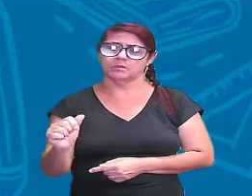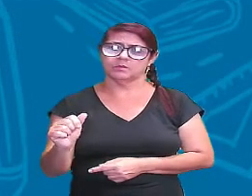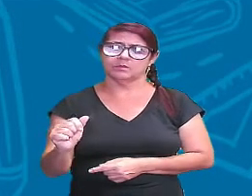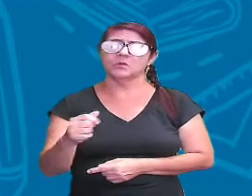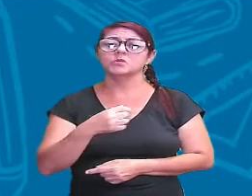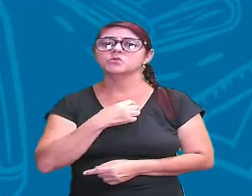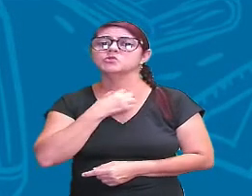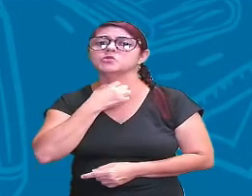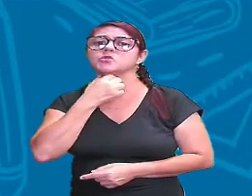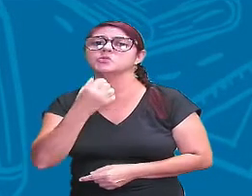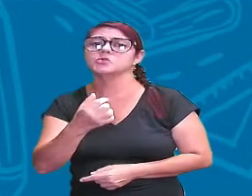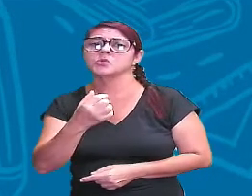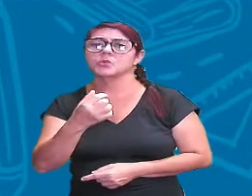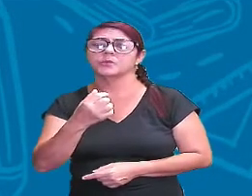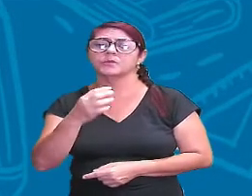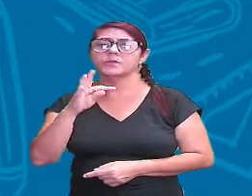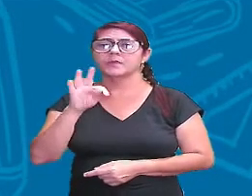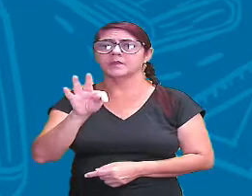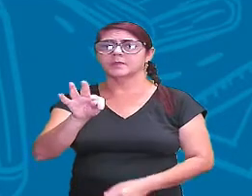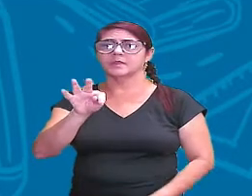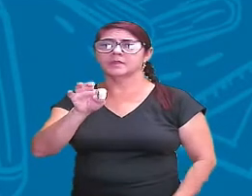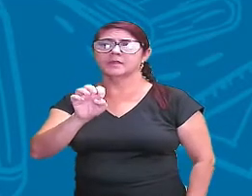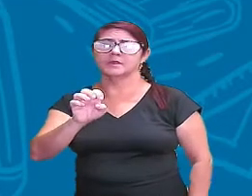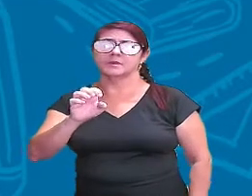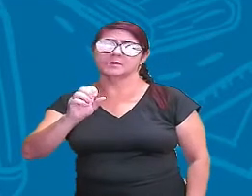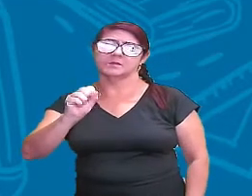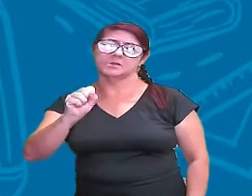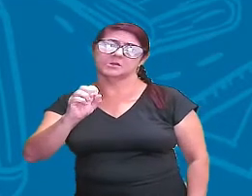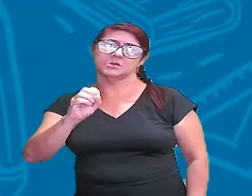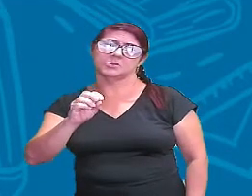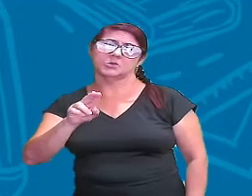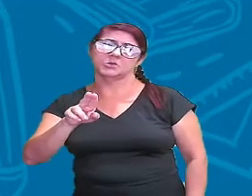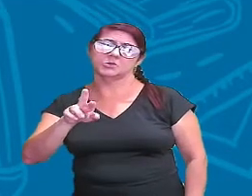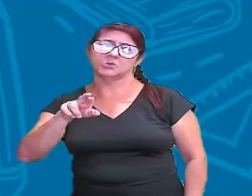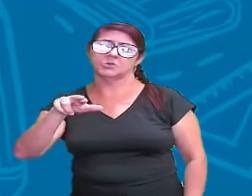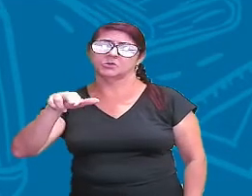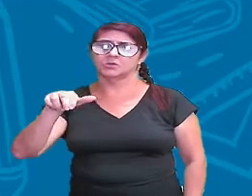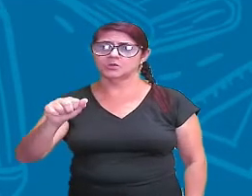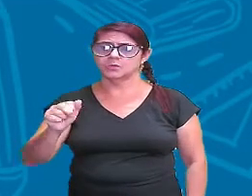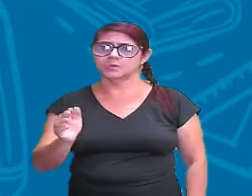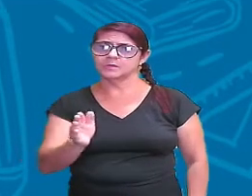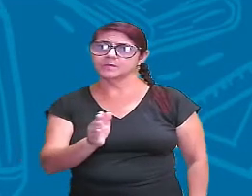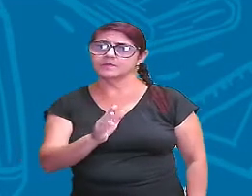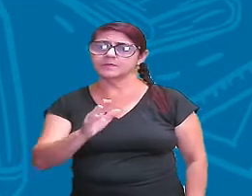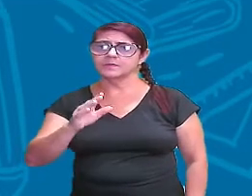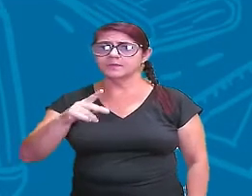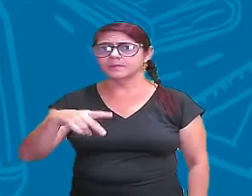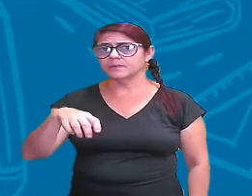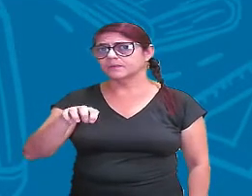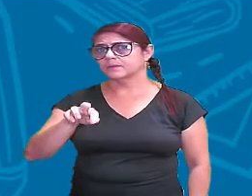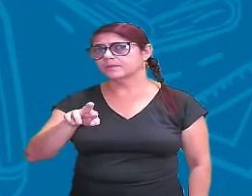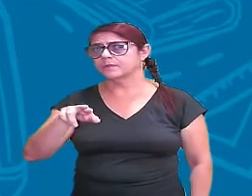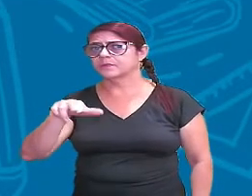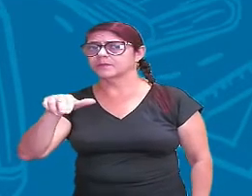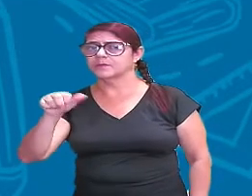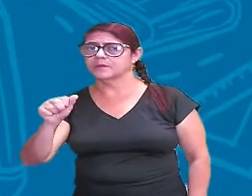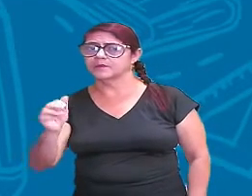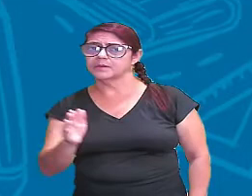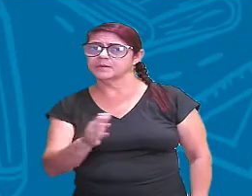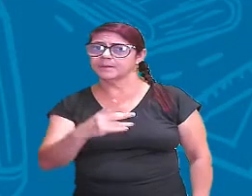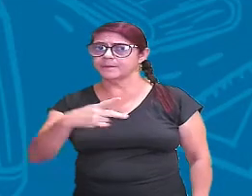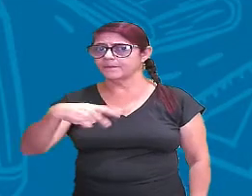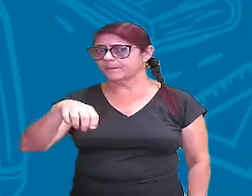repitam comigo aí. Tesoura, perra, peruca.